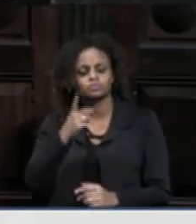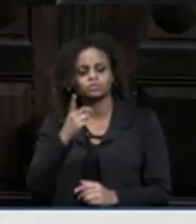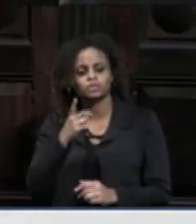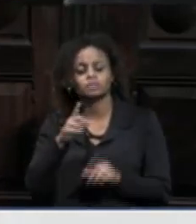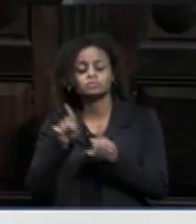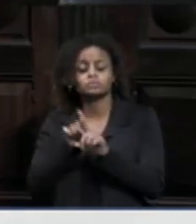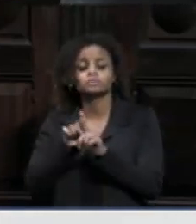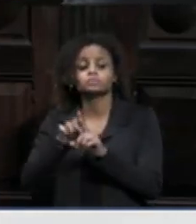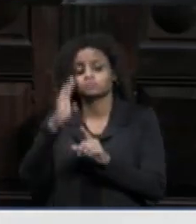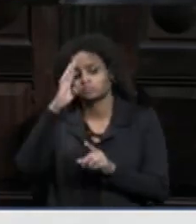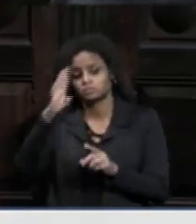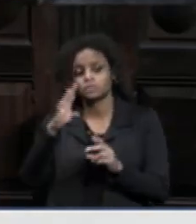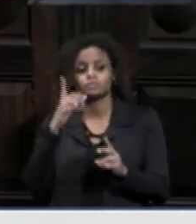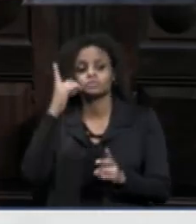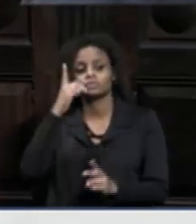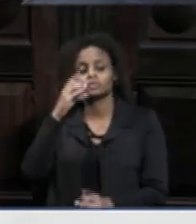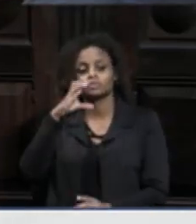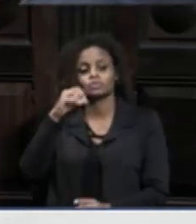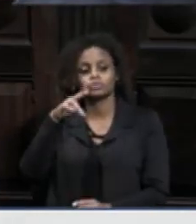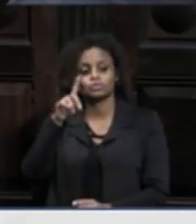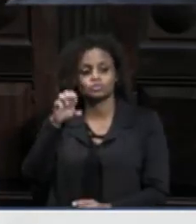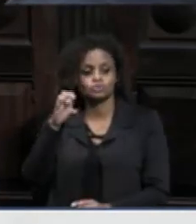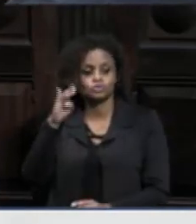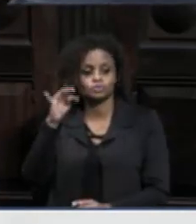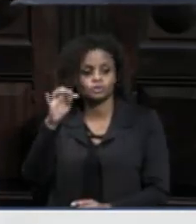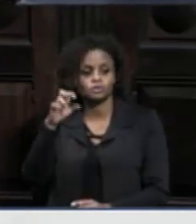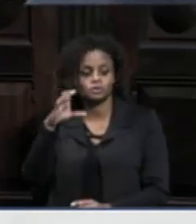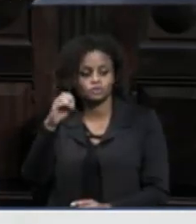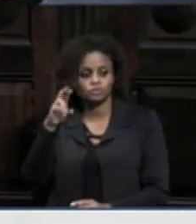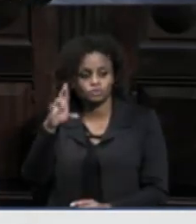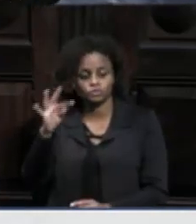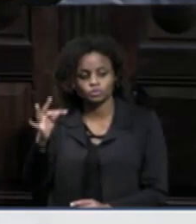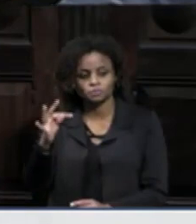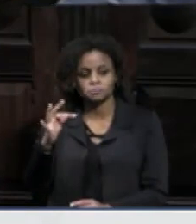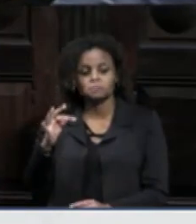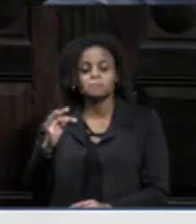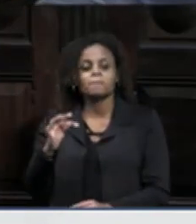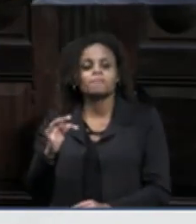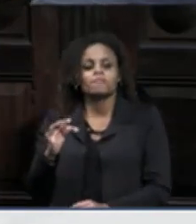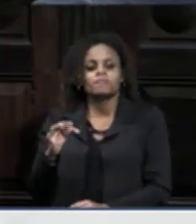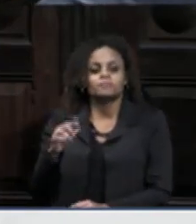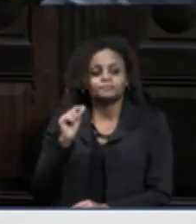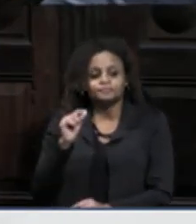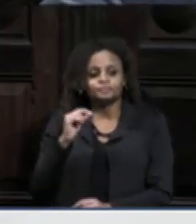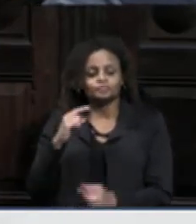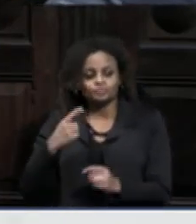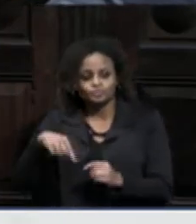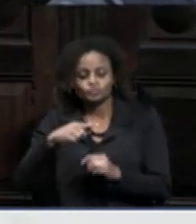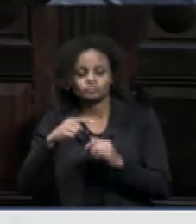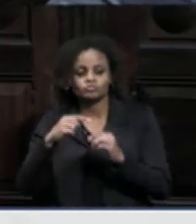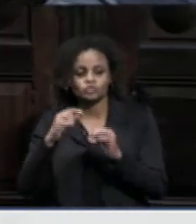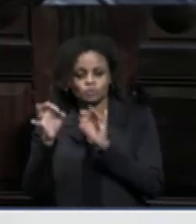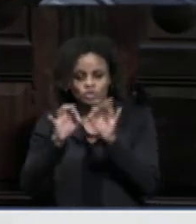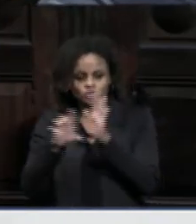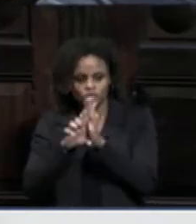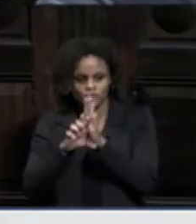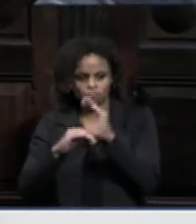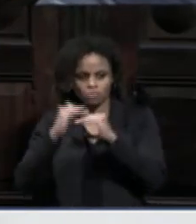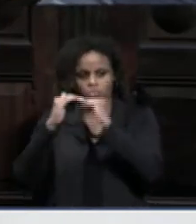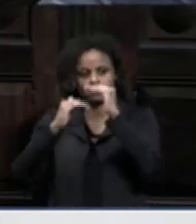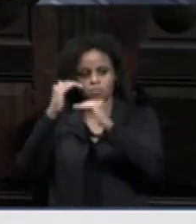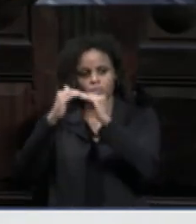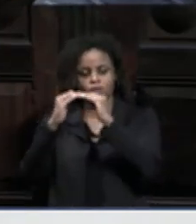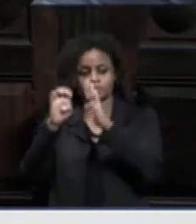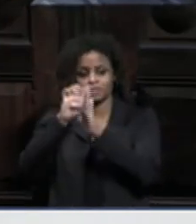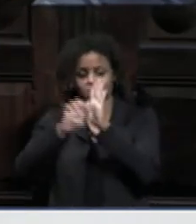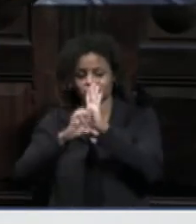Conte Bittencourt, para desfazer esse desentendimento, é que a gente avance com esse projeto, sem nenhuma